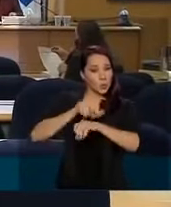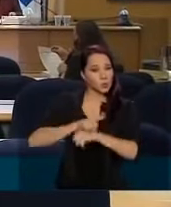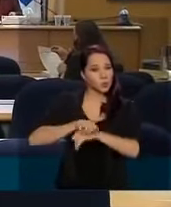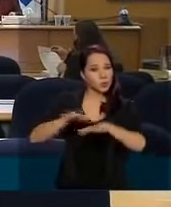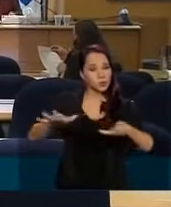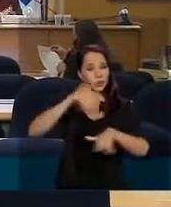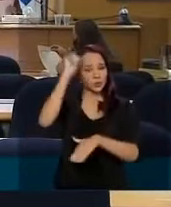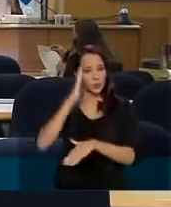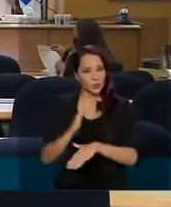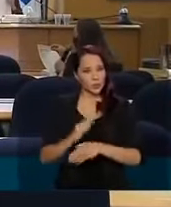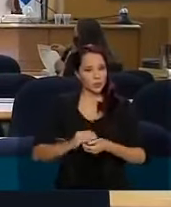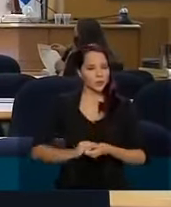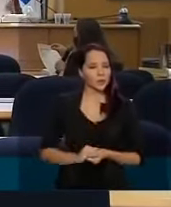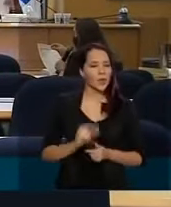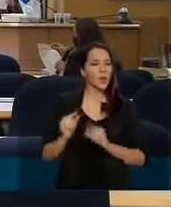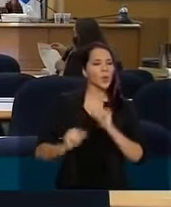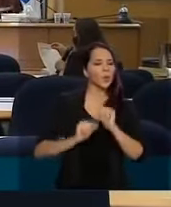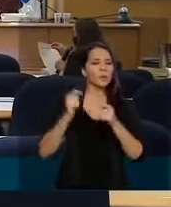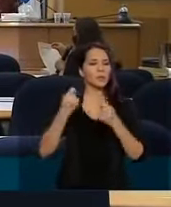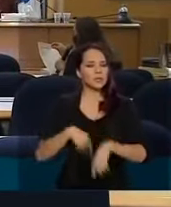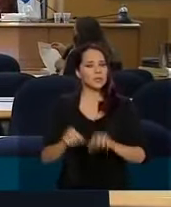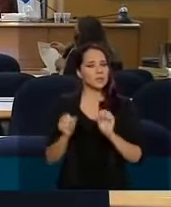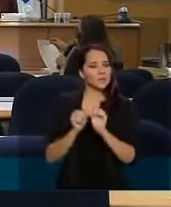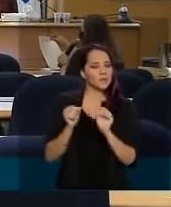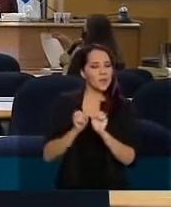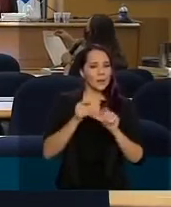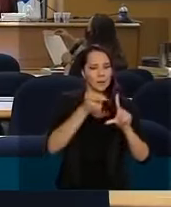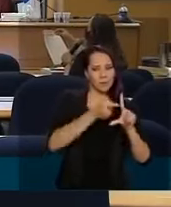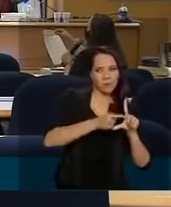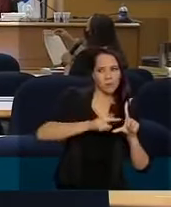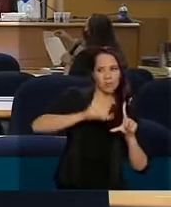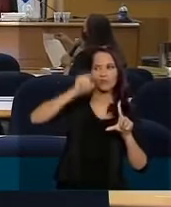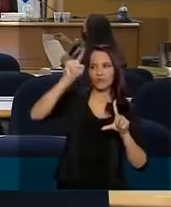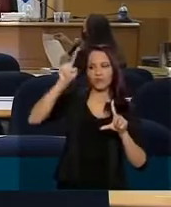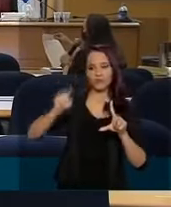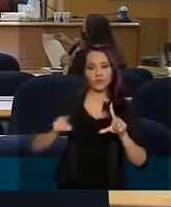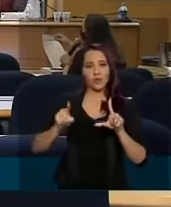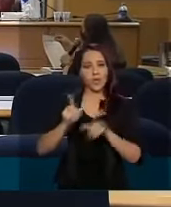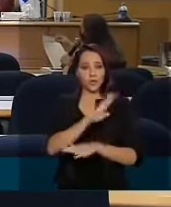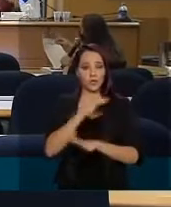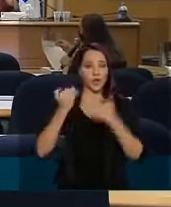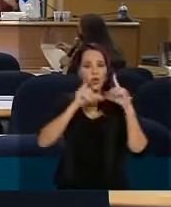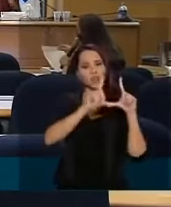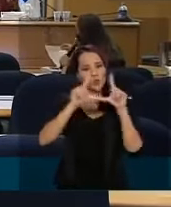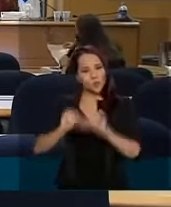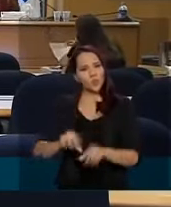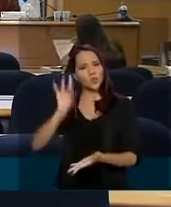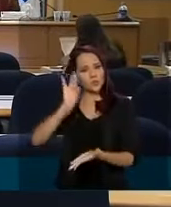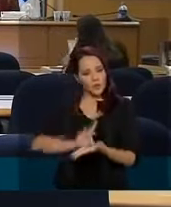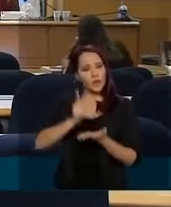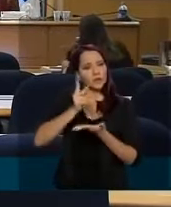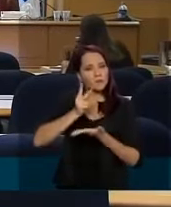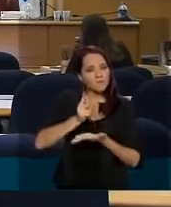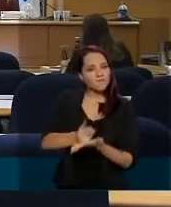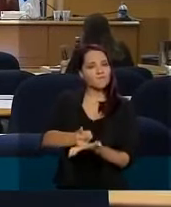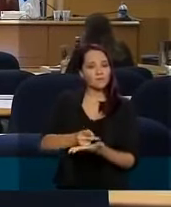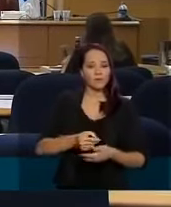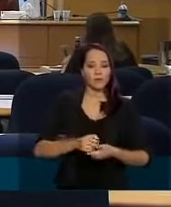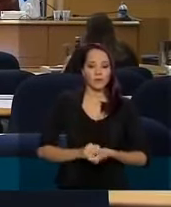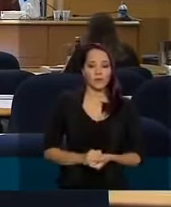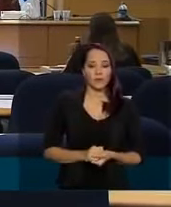coronavírus no país? O que precisa ser feito para que a curva de óbitos comece finalmente a cair de forma sustentada?